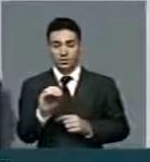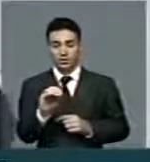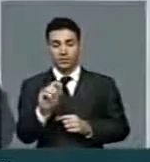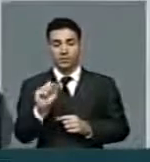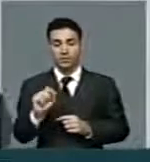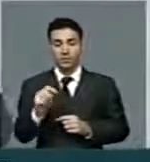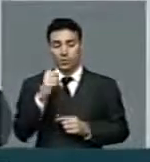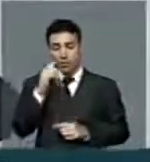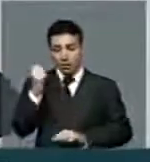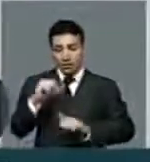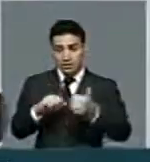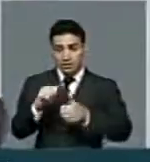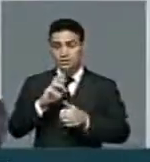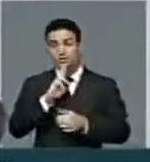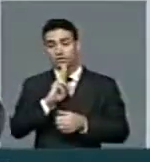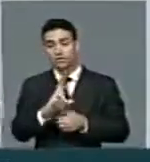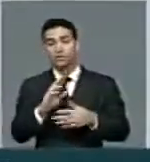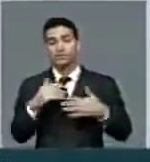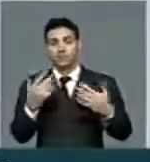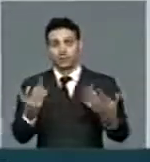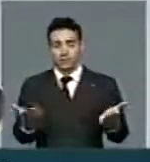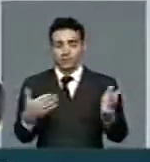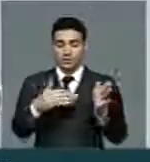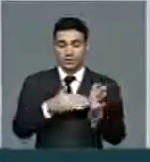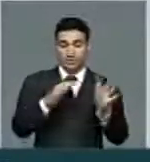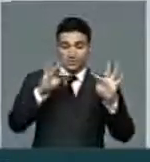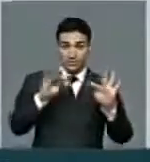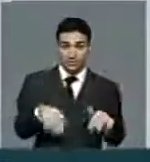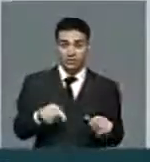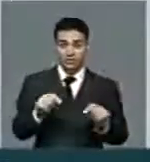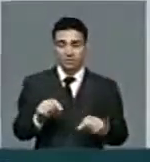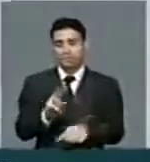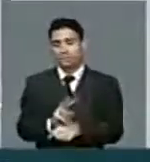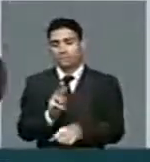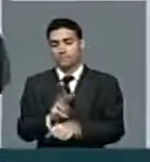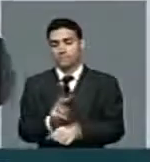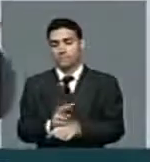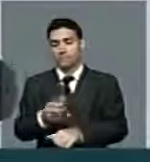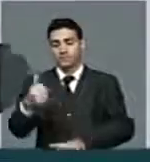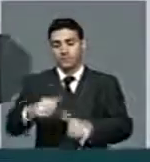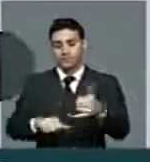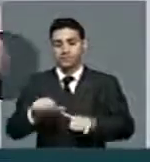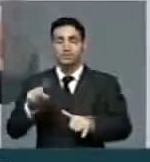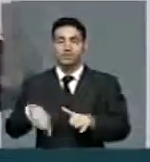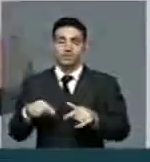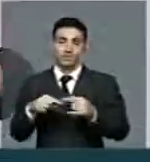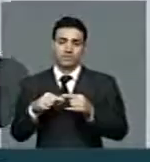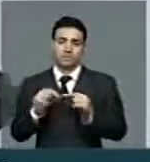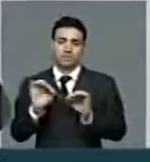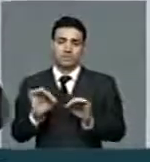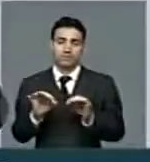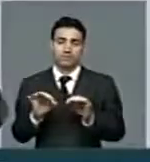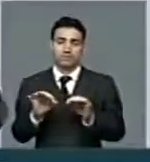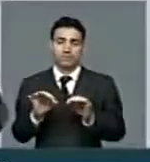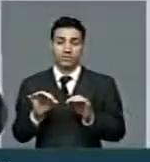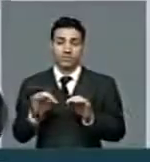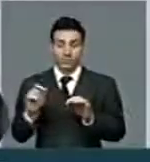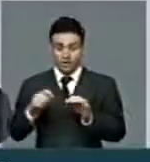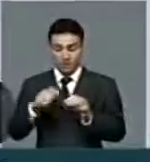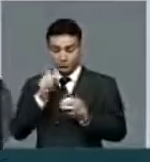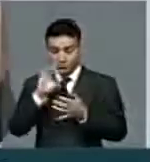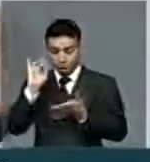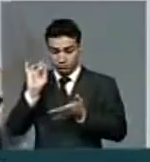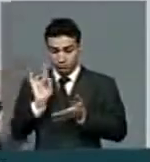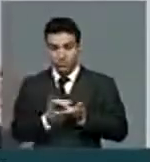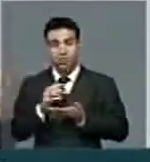analisa, o que resulta disso. E, finalmente, o monitoramento e avaliação. Isso é o CAR. Além de validar,